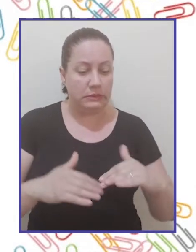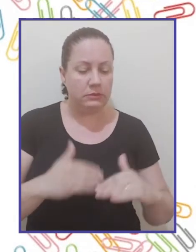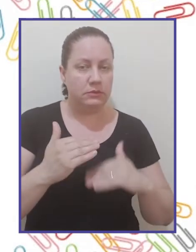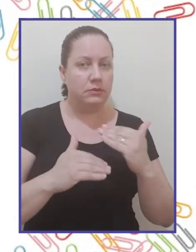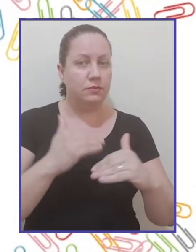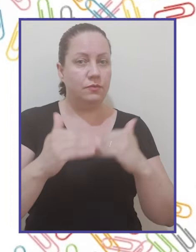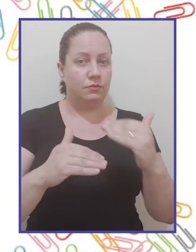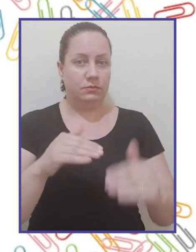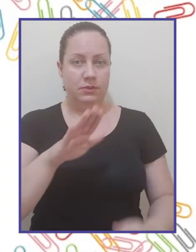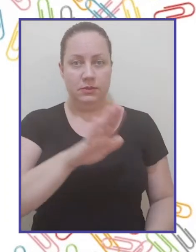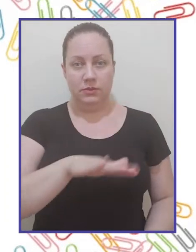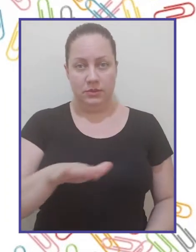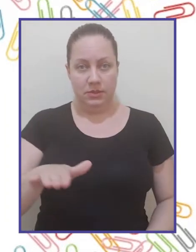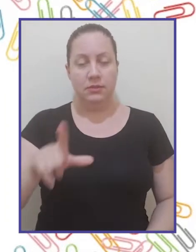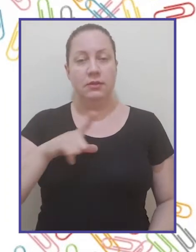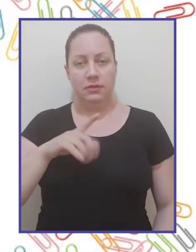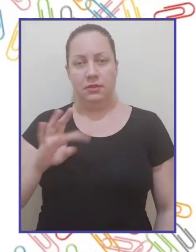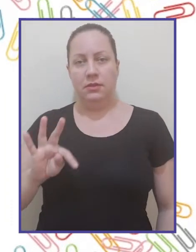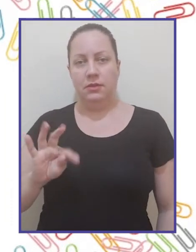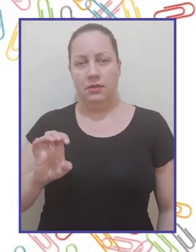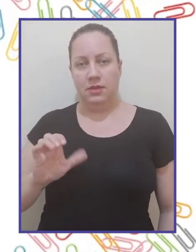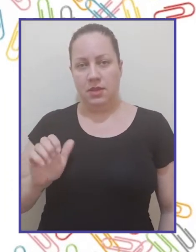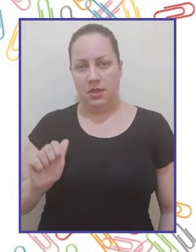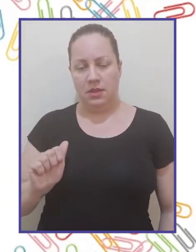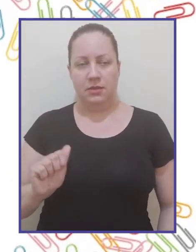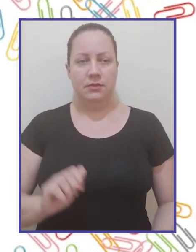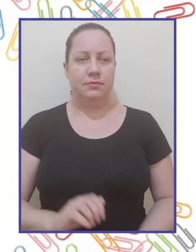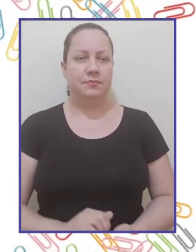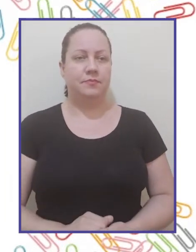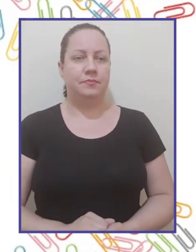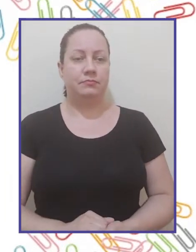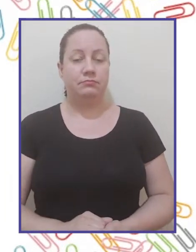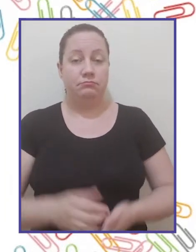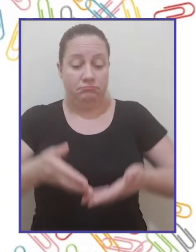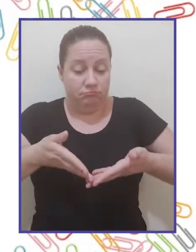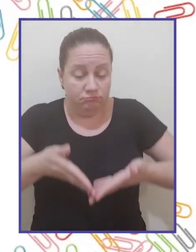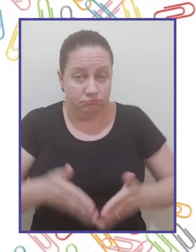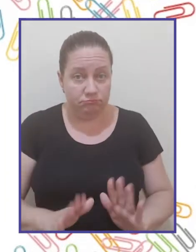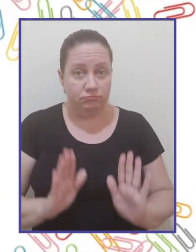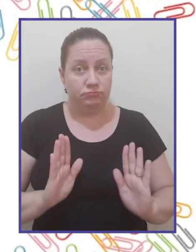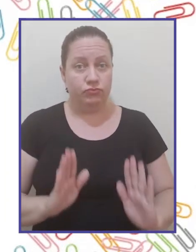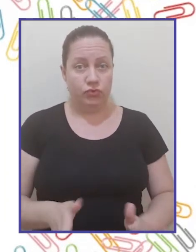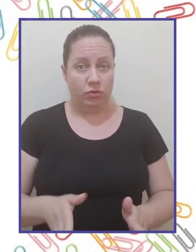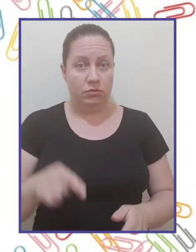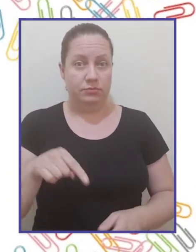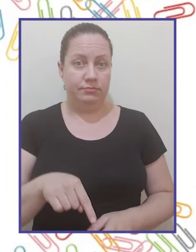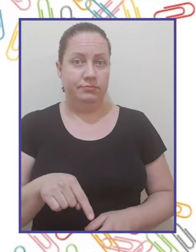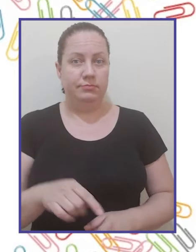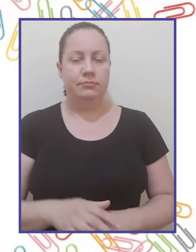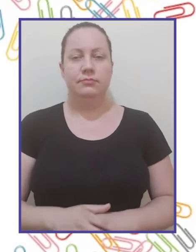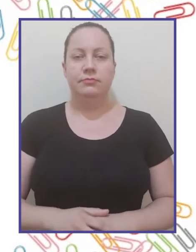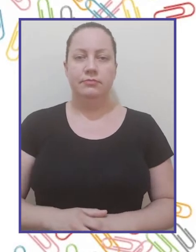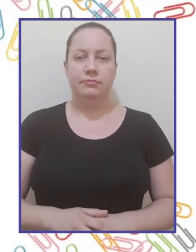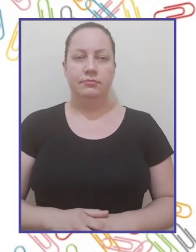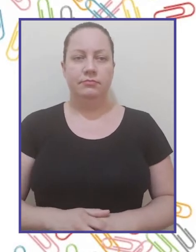de desenvolvimento da criança com TEA são elas: recém-nascido,